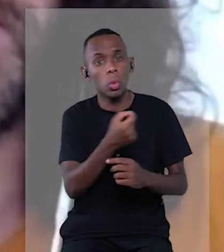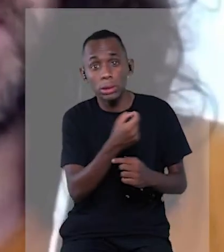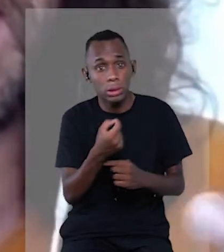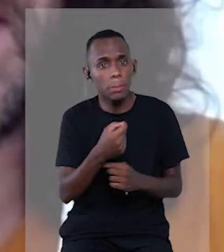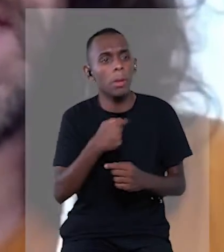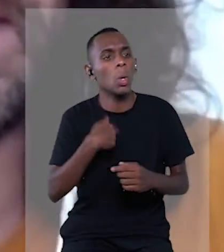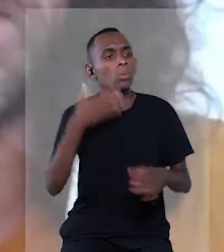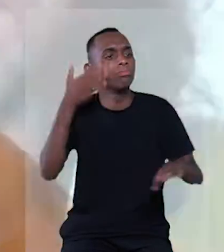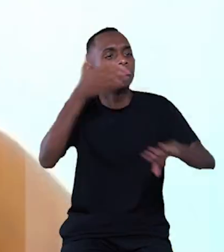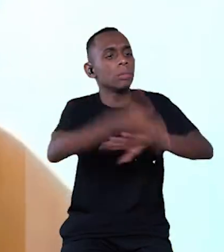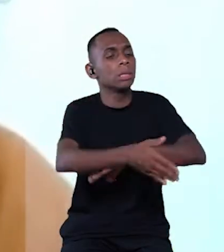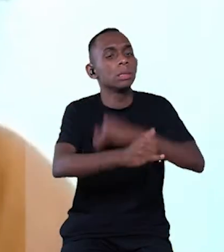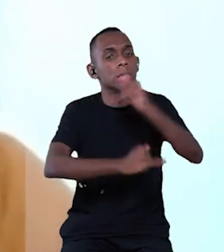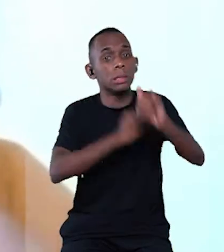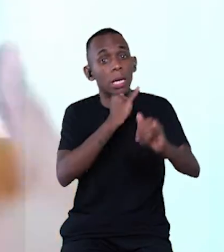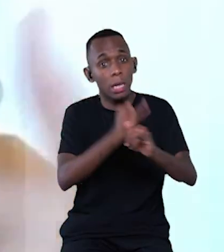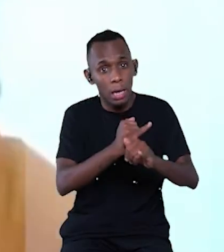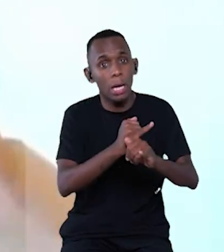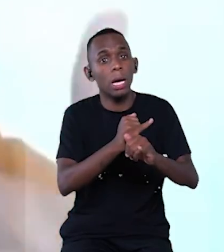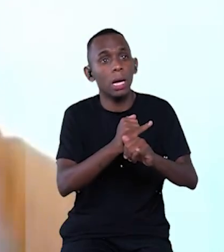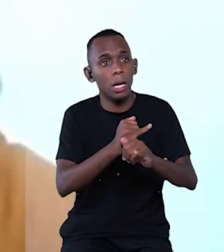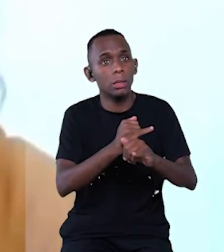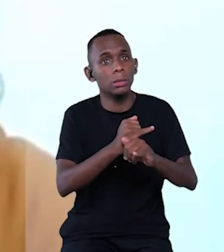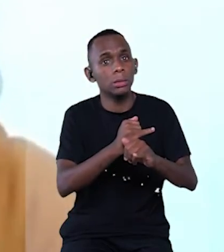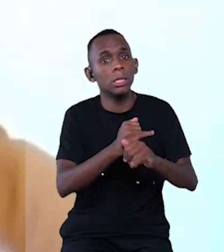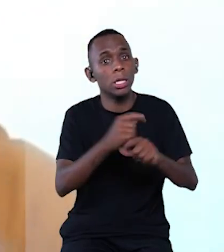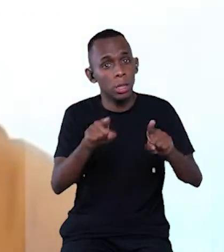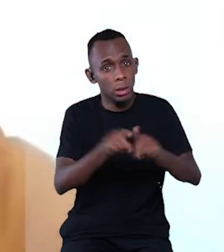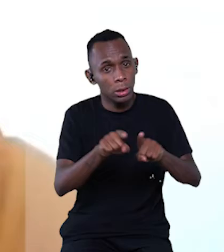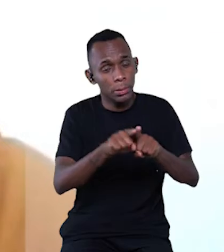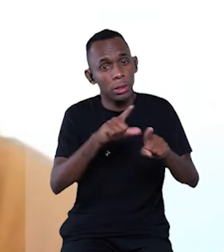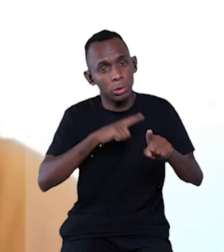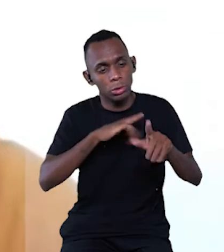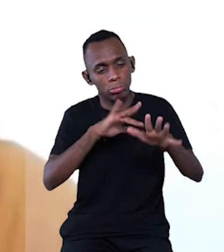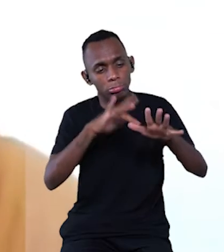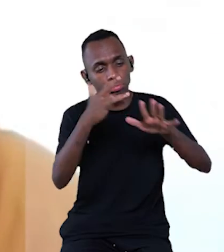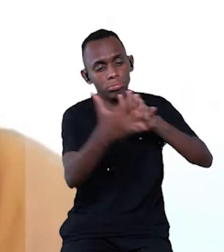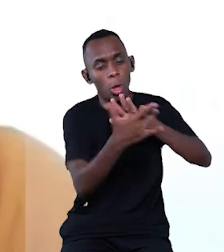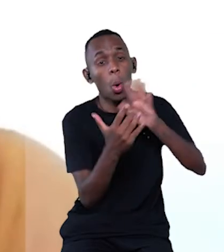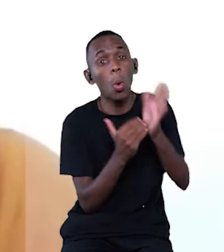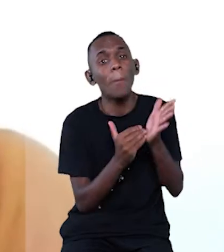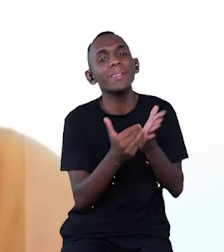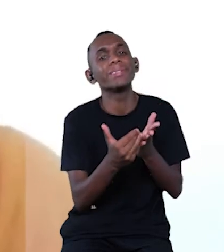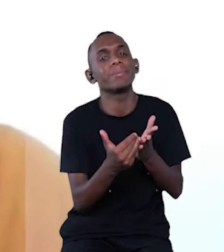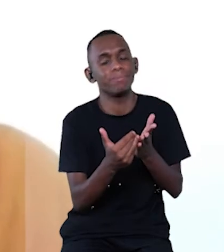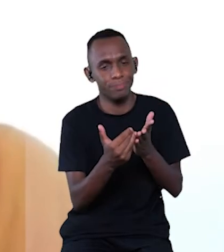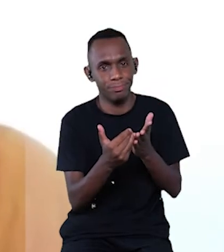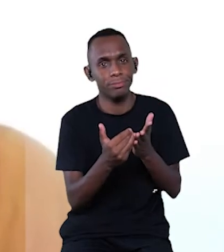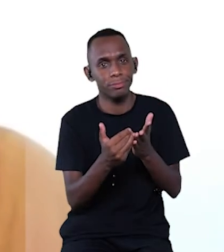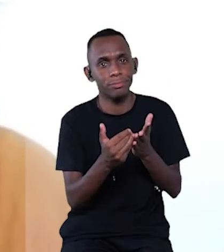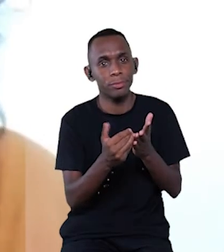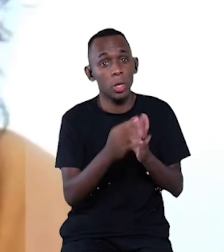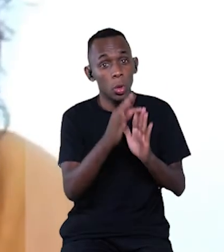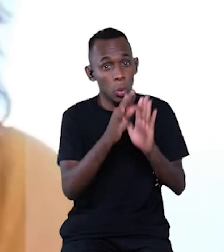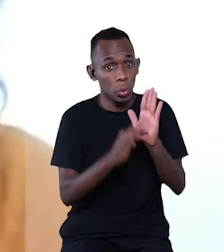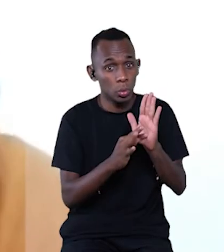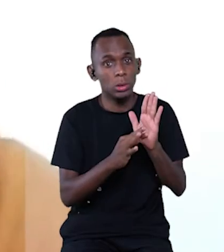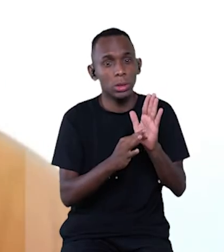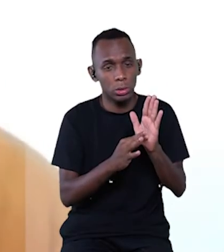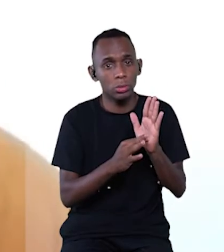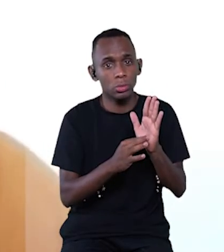a ter acesso à internet, e tinha o Orkut, né, começam as redes sociais. E os